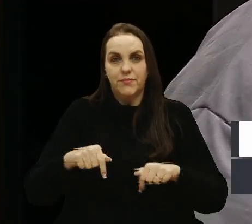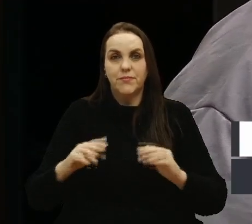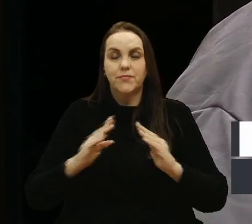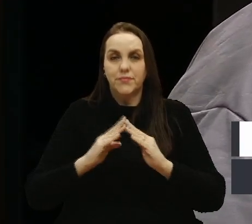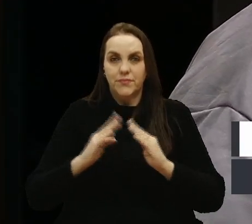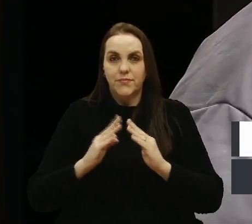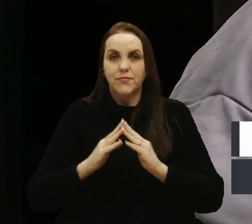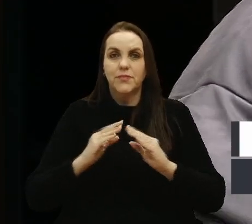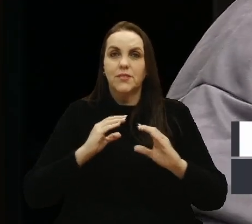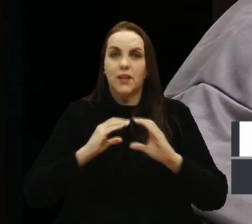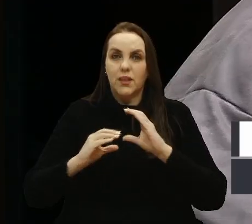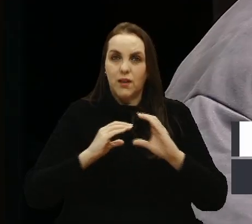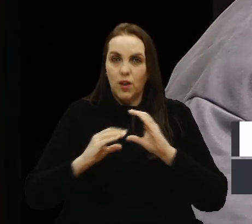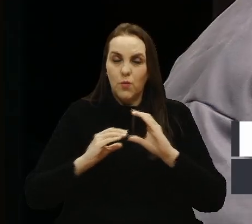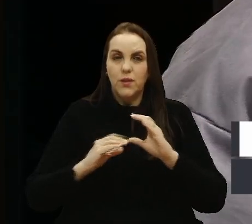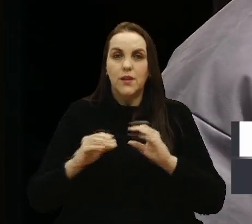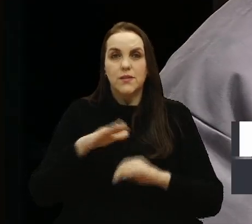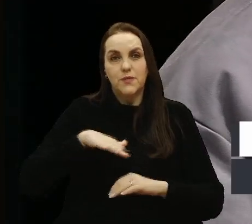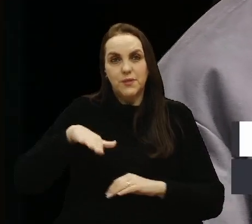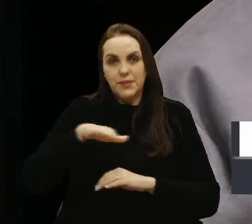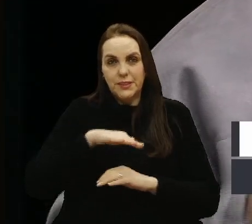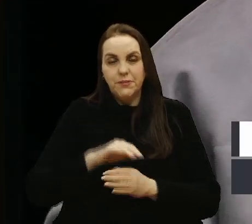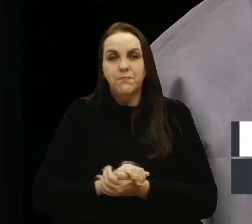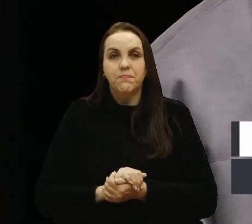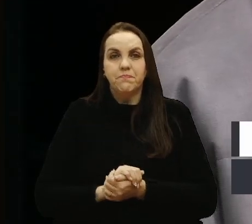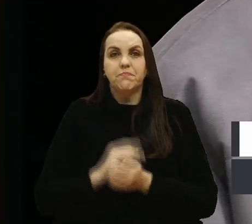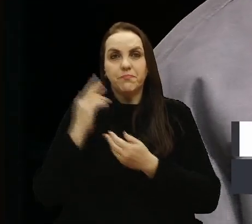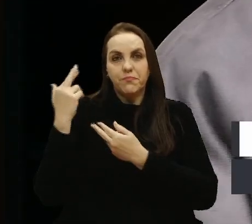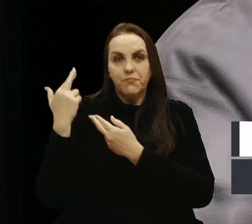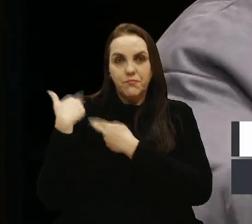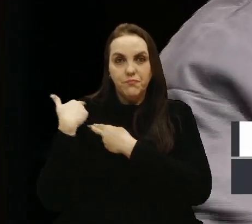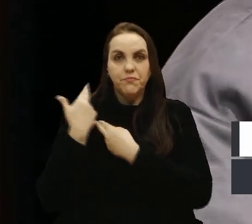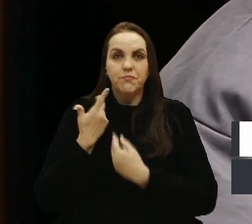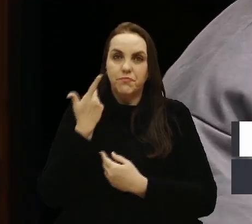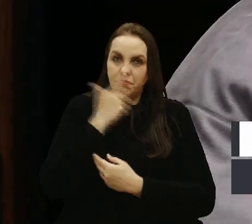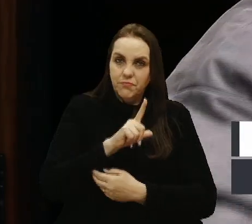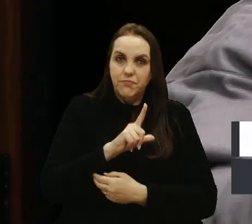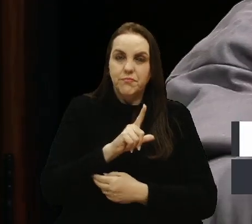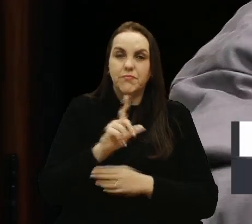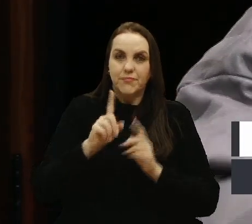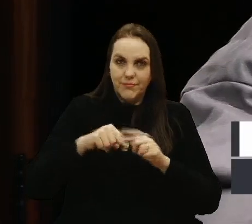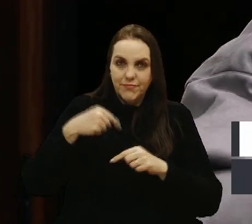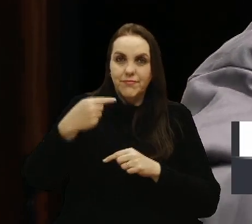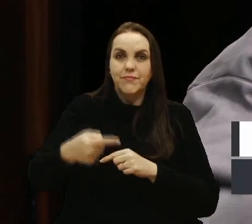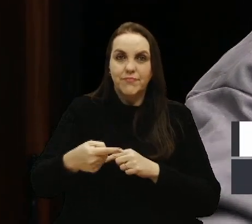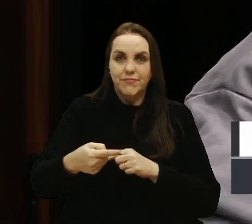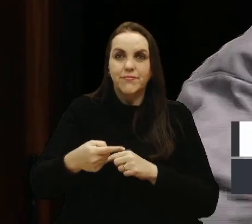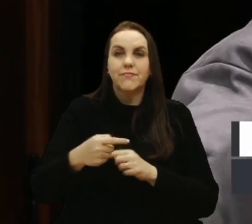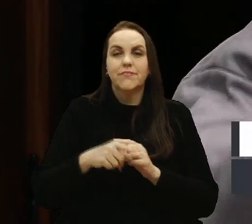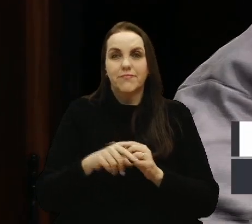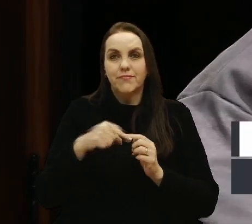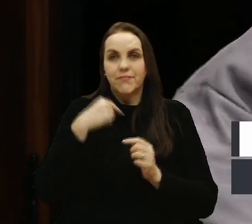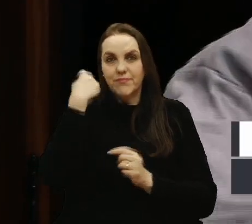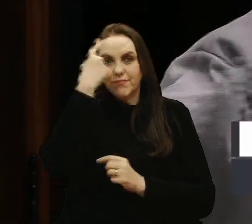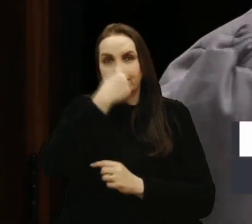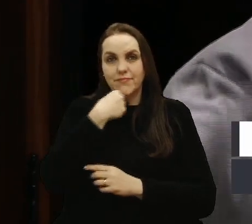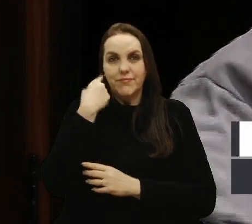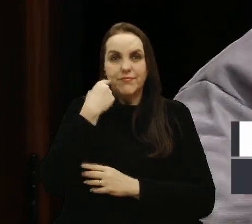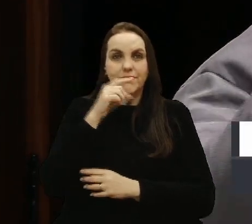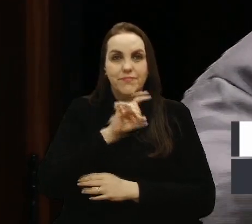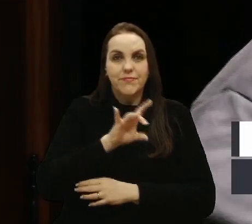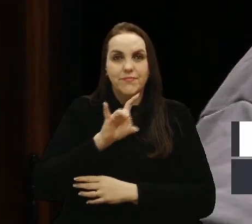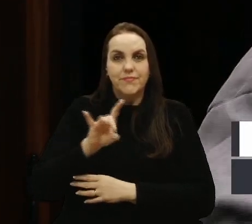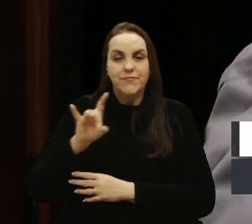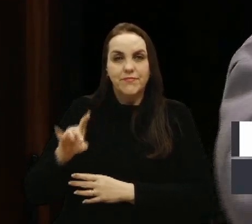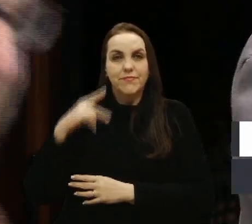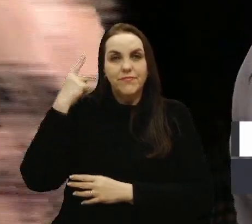de comunicação que são responsáveis por essa conquista e logo mais terá a carinha dos vereadores e das vereadoras e da